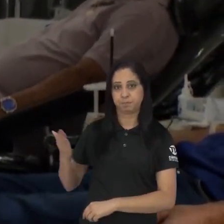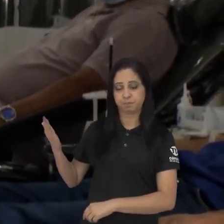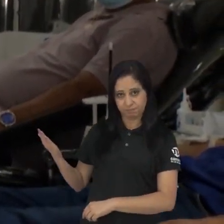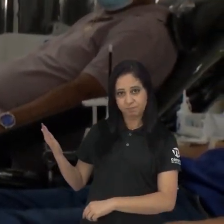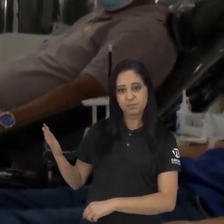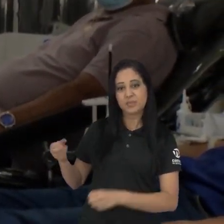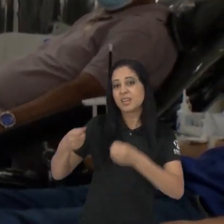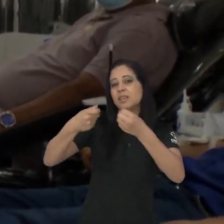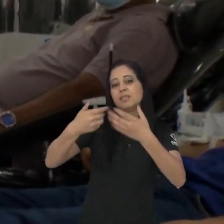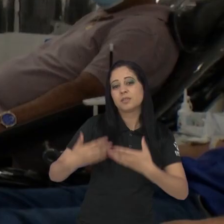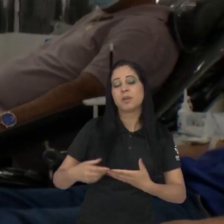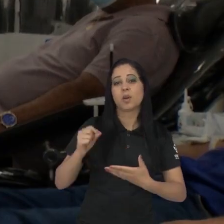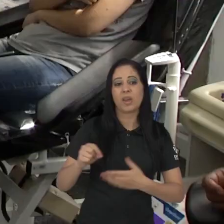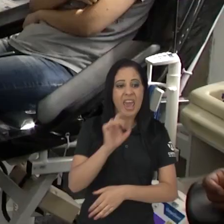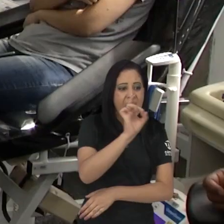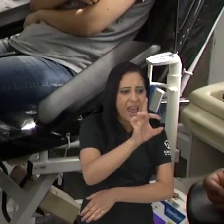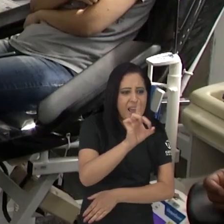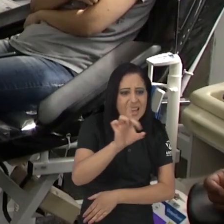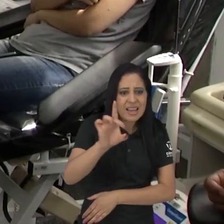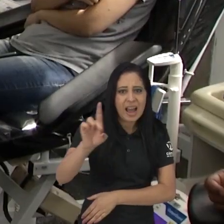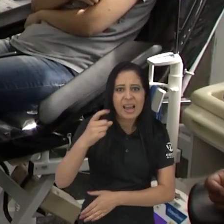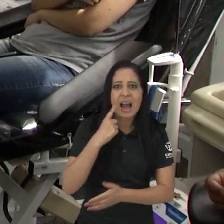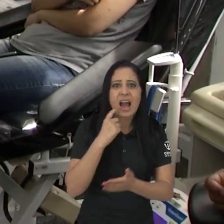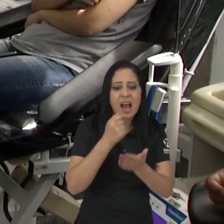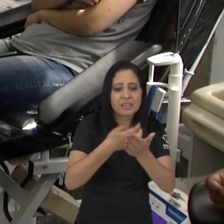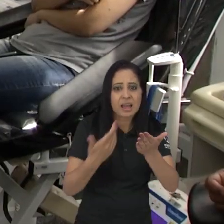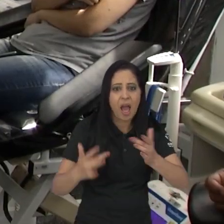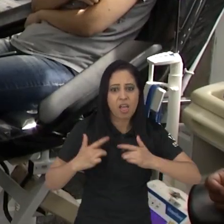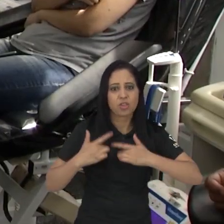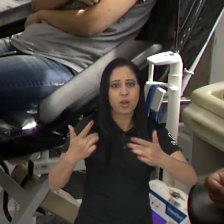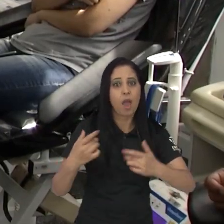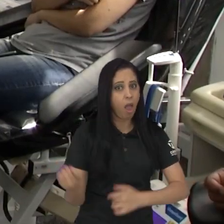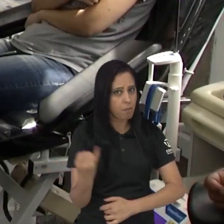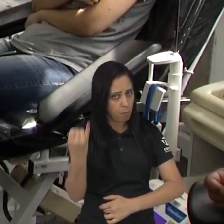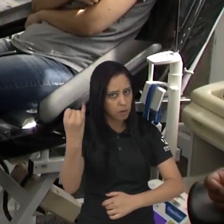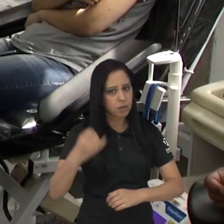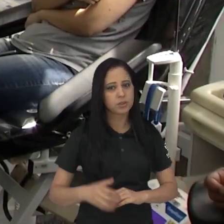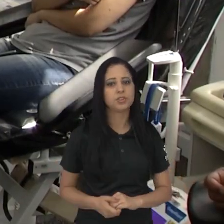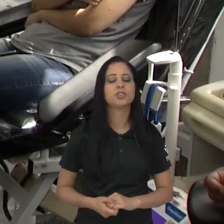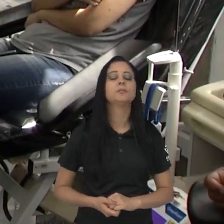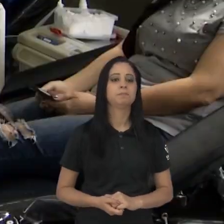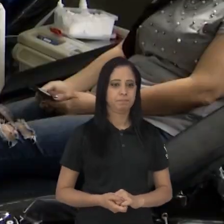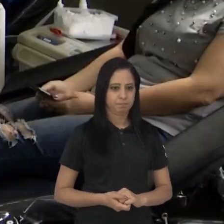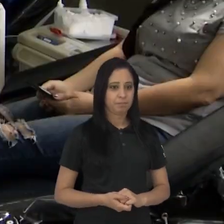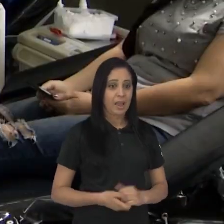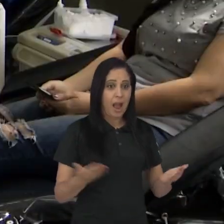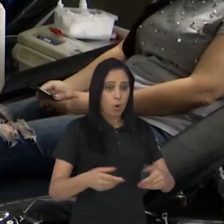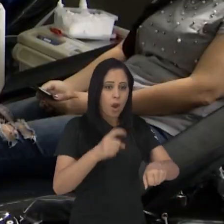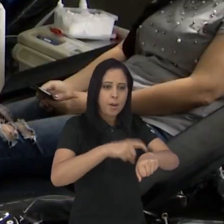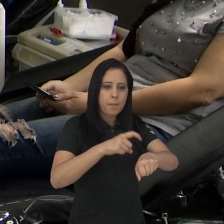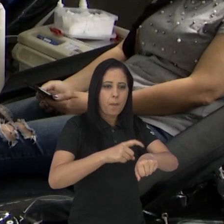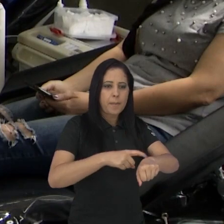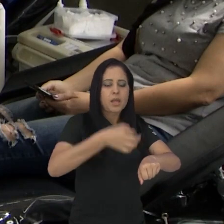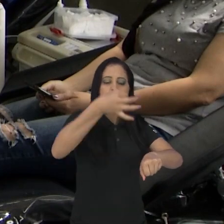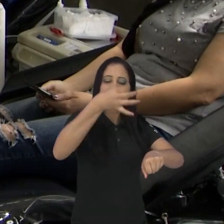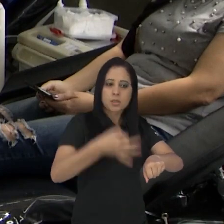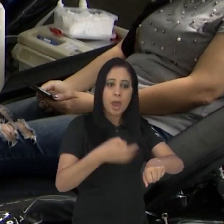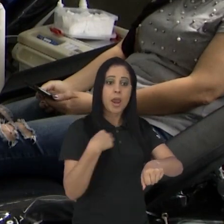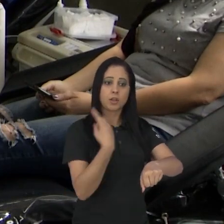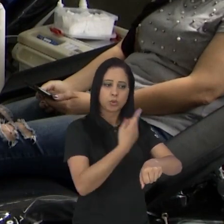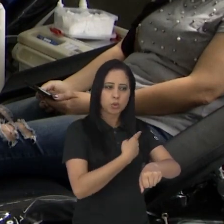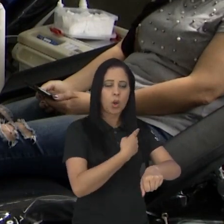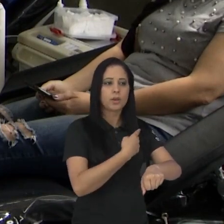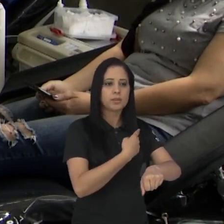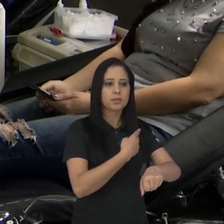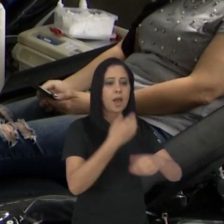doadores do Banco de Sangue de São José, cada doação é importante e muito valorizada. Esse é o momento que nós